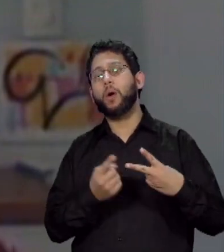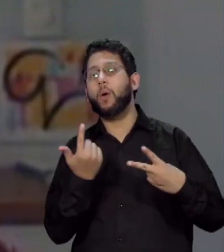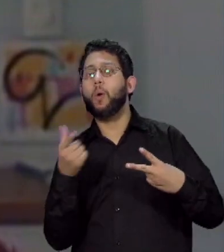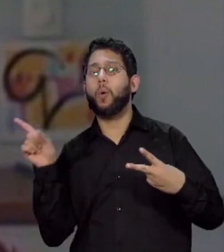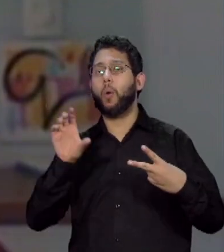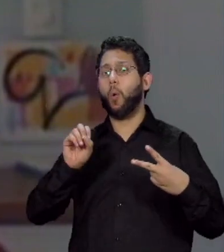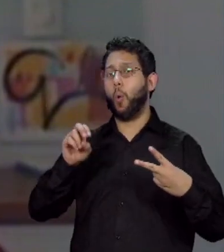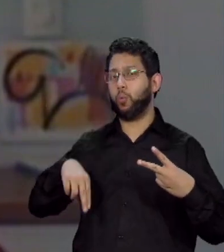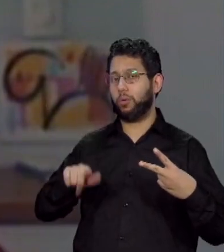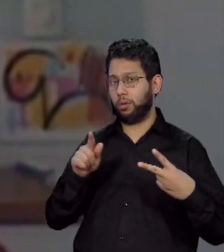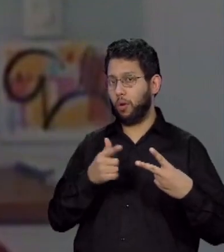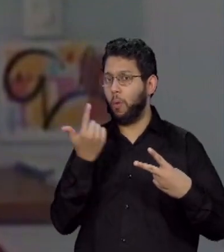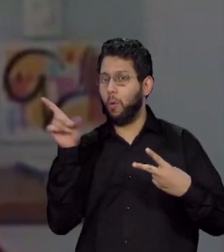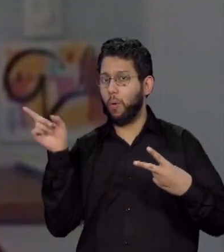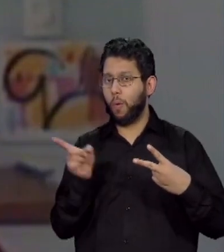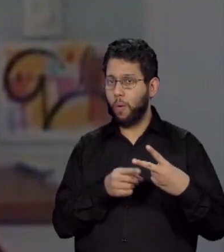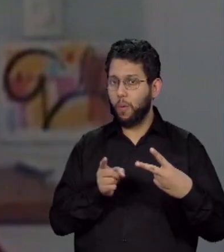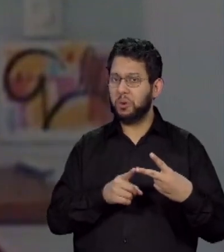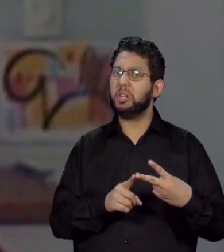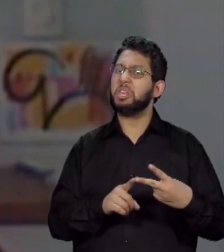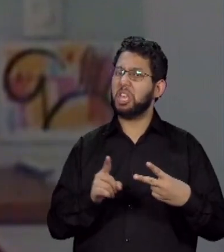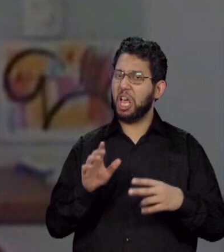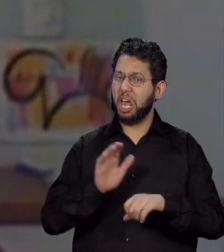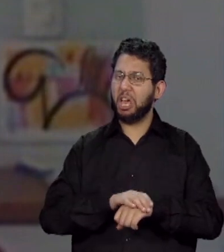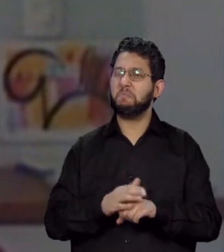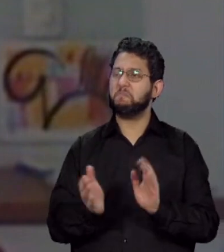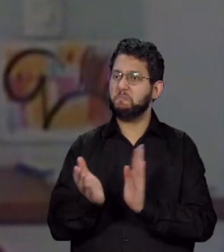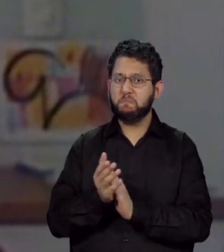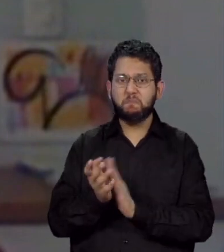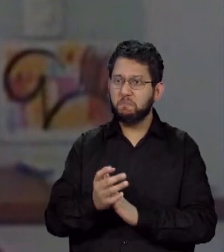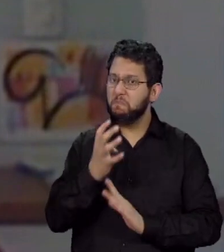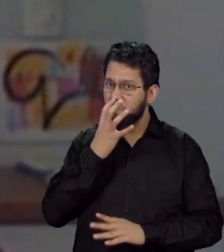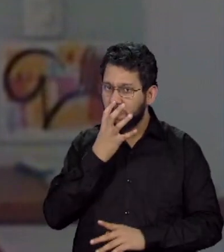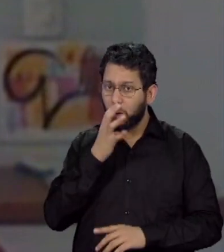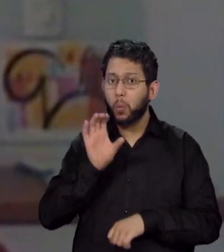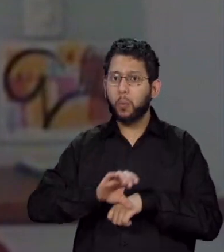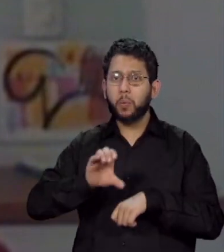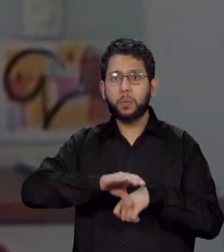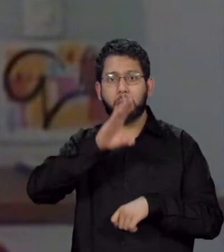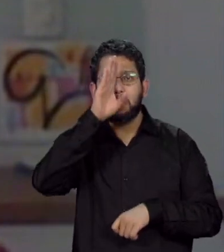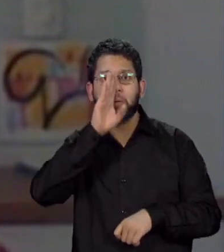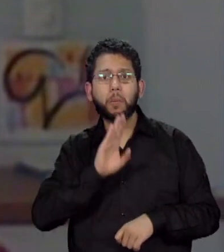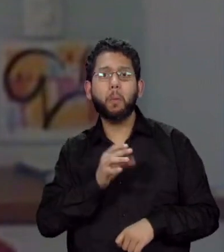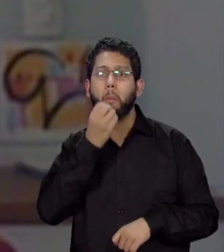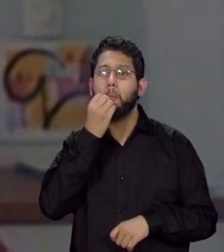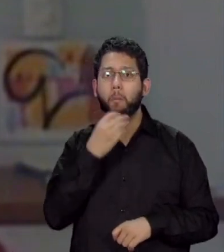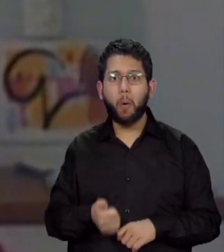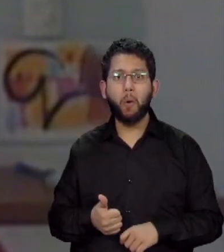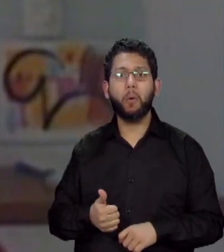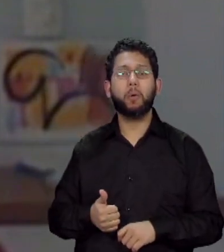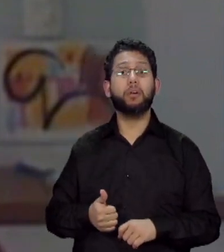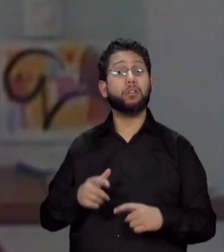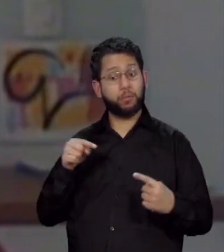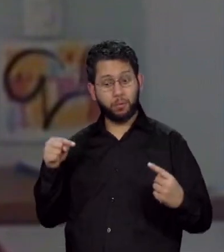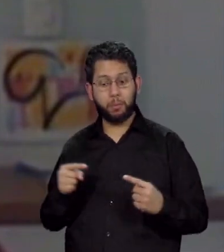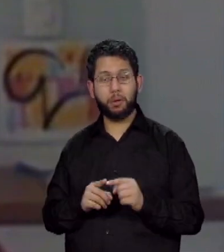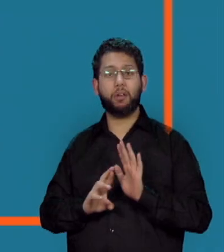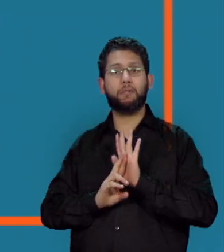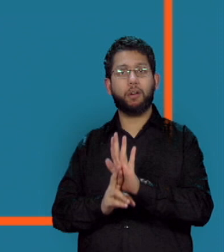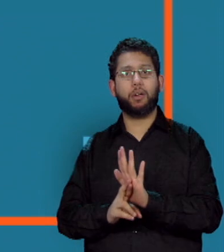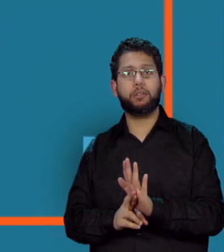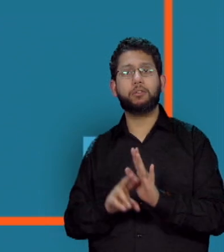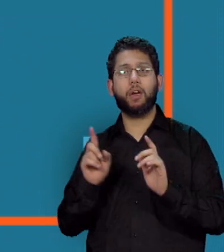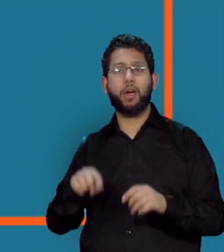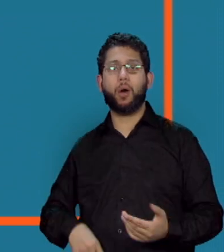citar como referência, que também tem cursos gratuitos super bons, né, e que virou de referência no